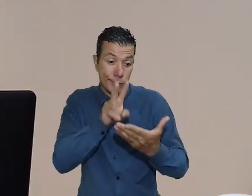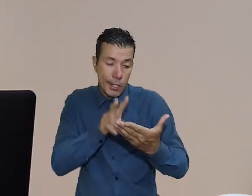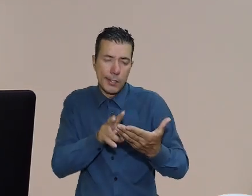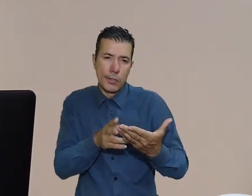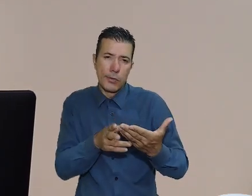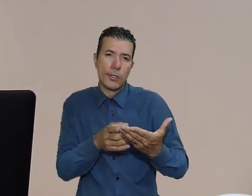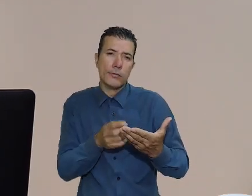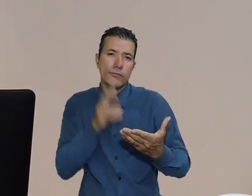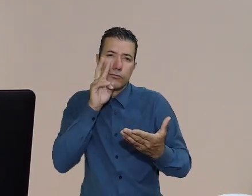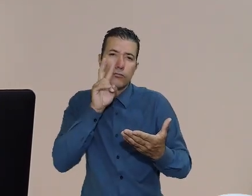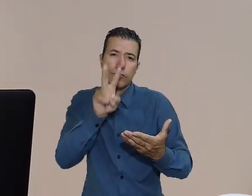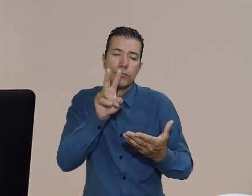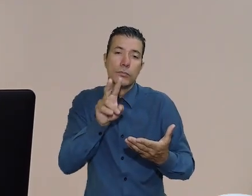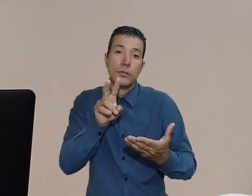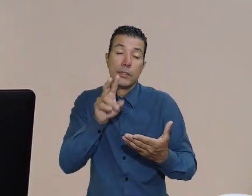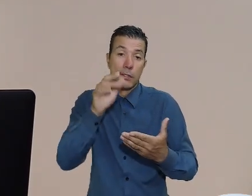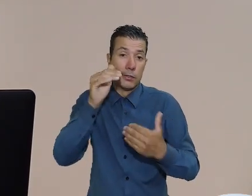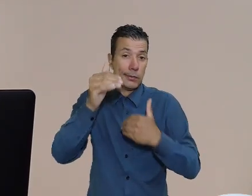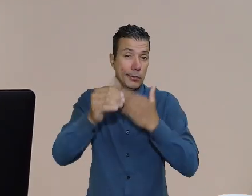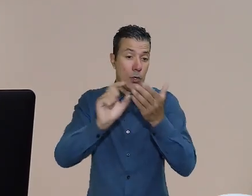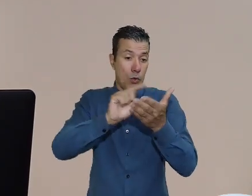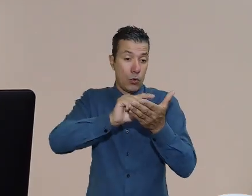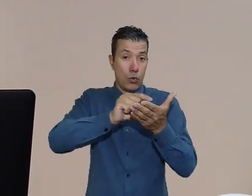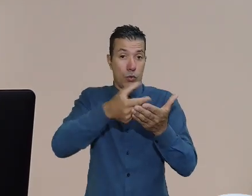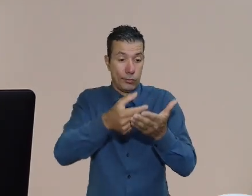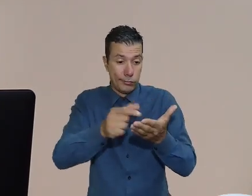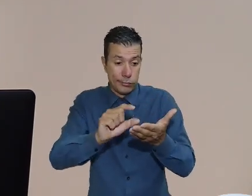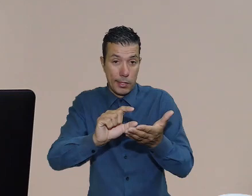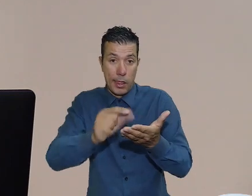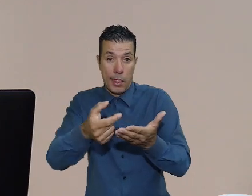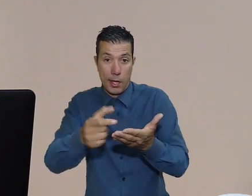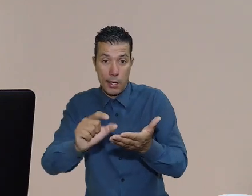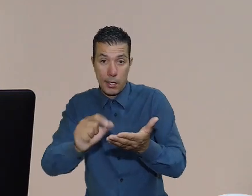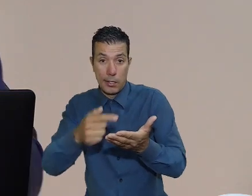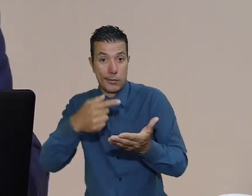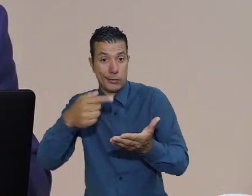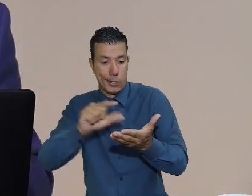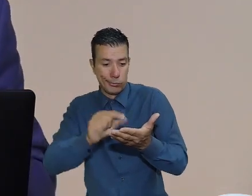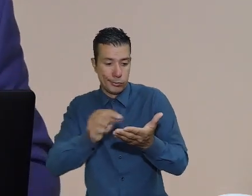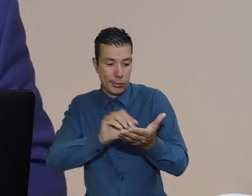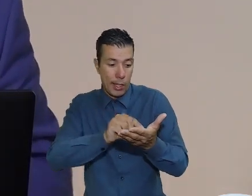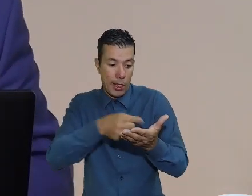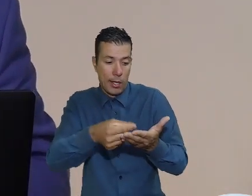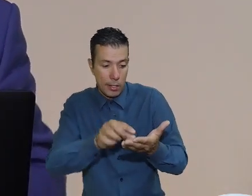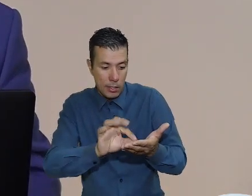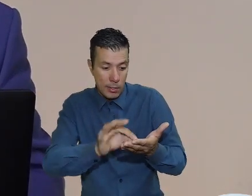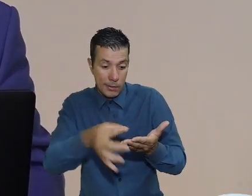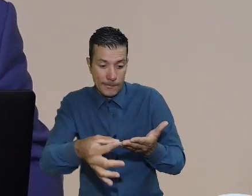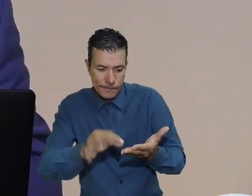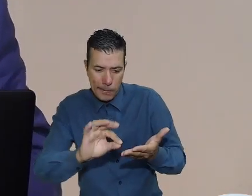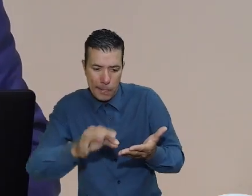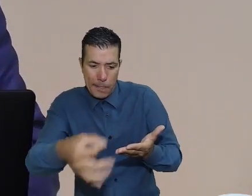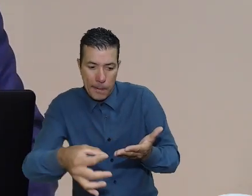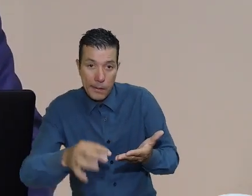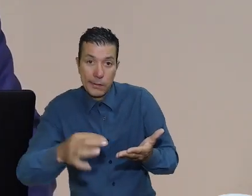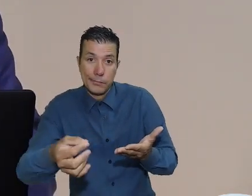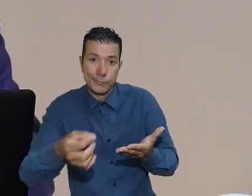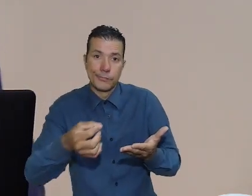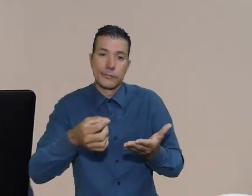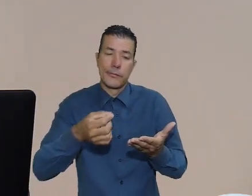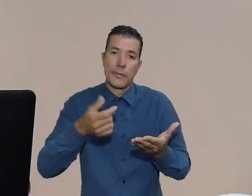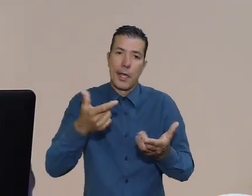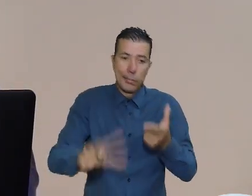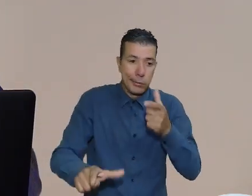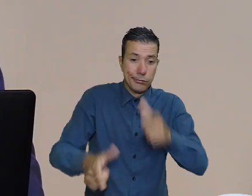momento, que à medida que cada selo for sendo rompido, existe um princípio fundamental chamado princípio de repetição